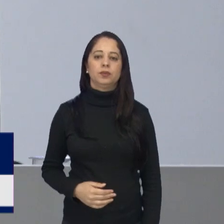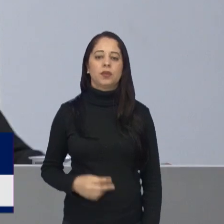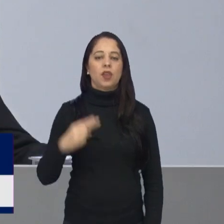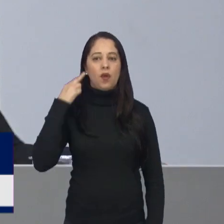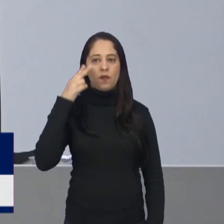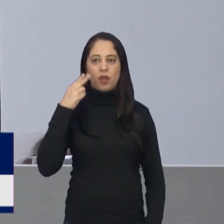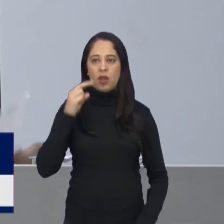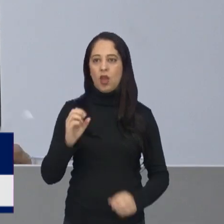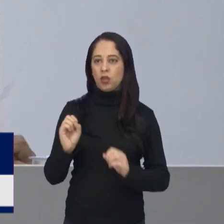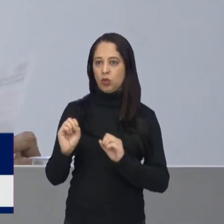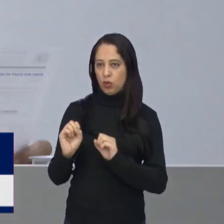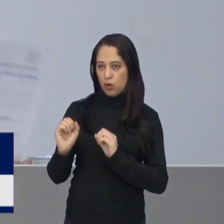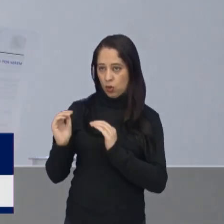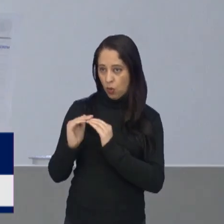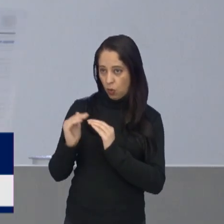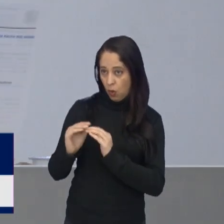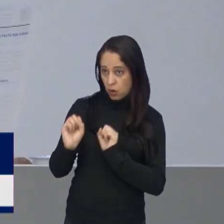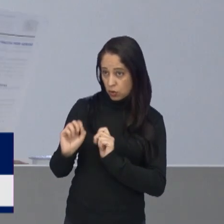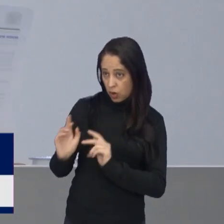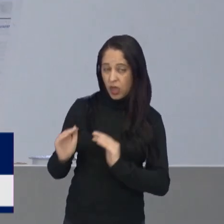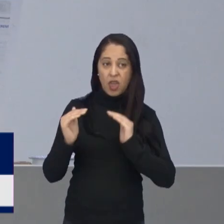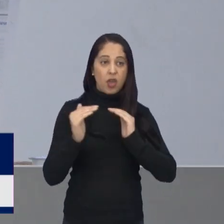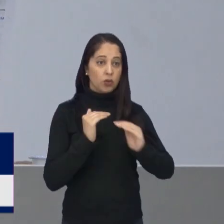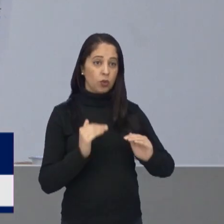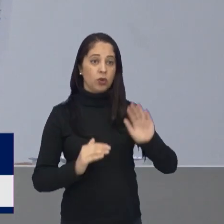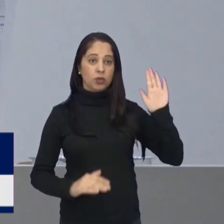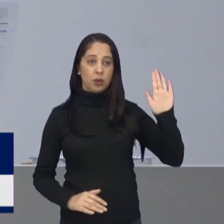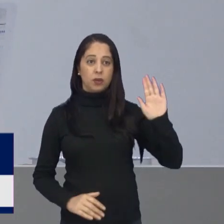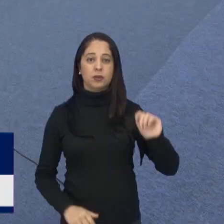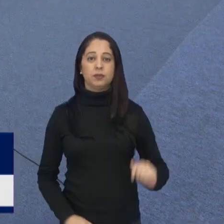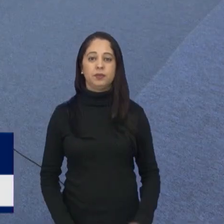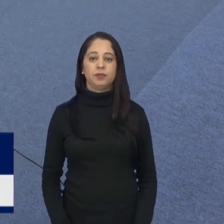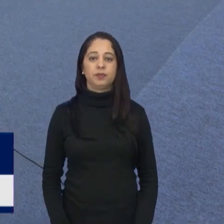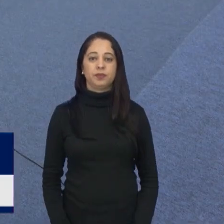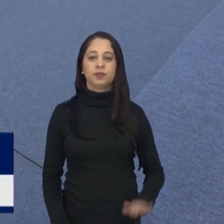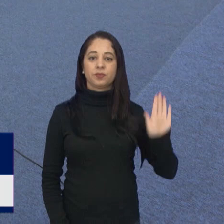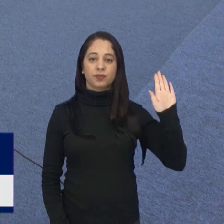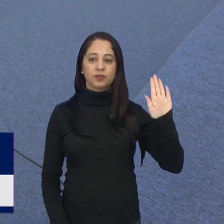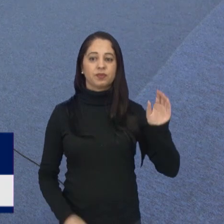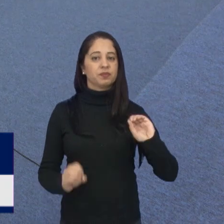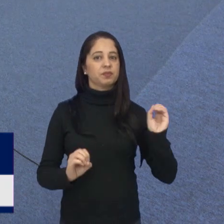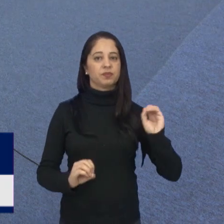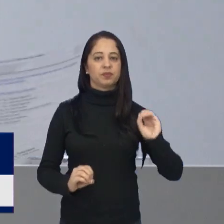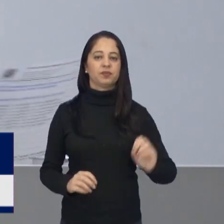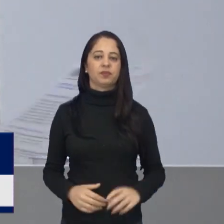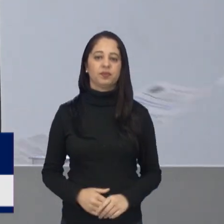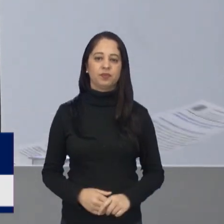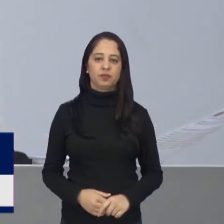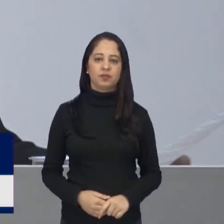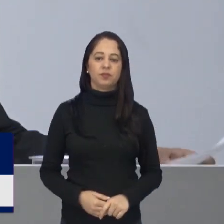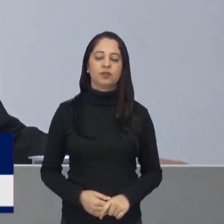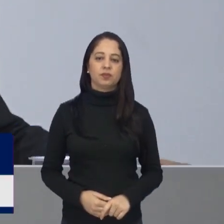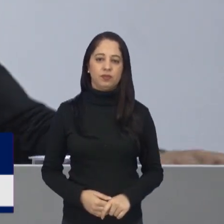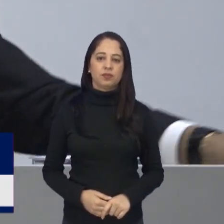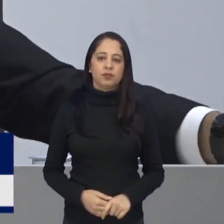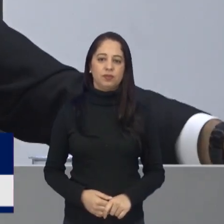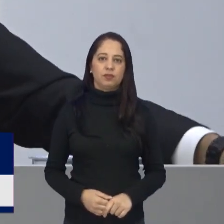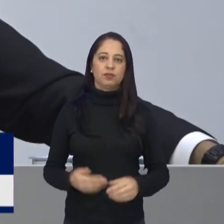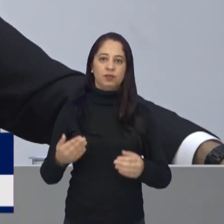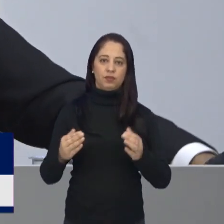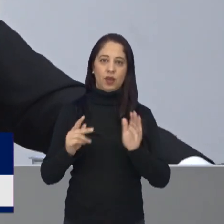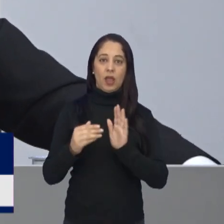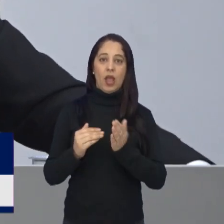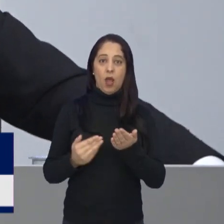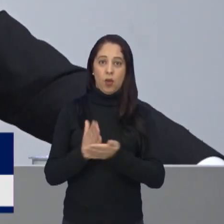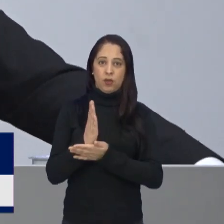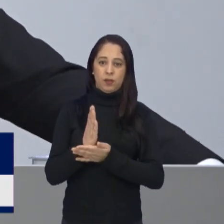Vereadores favoráveis permaneçam como estão, os contrários que se manifestem. Nenhum voto contrário, senhor presidente. Sem nenhum voto contrário, está aprovado